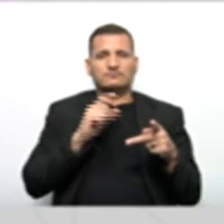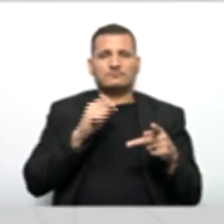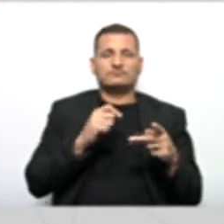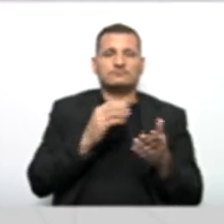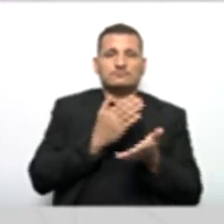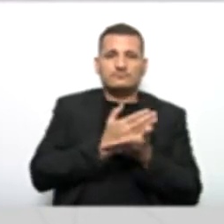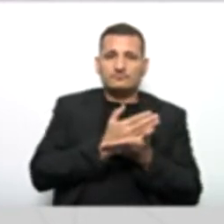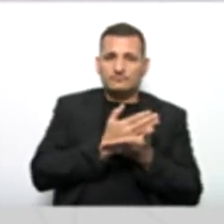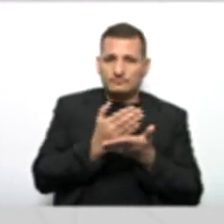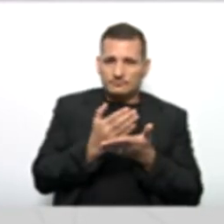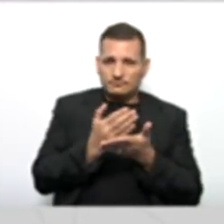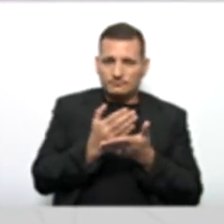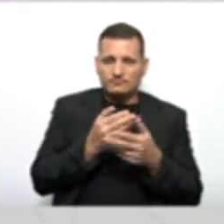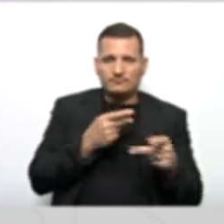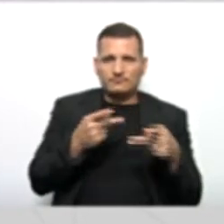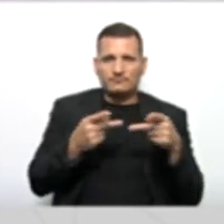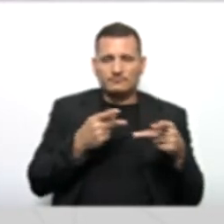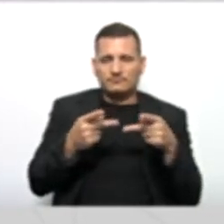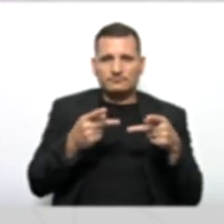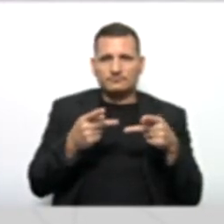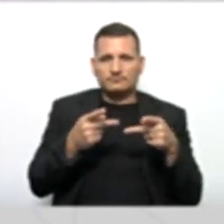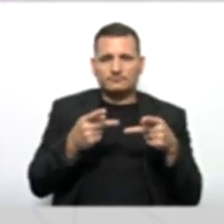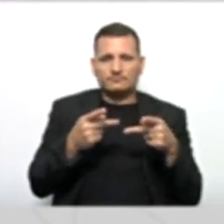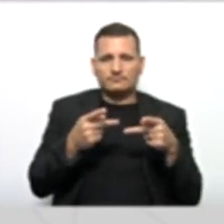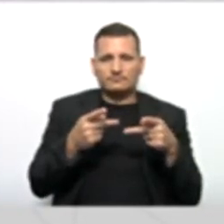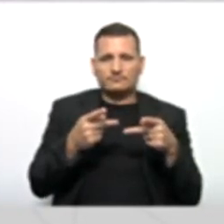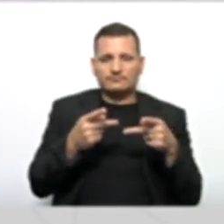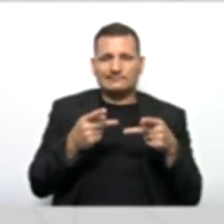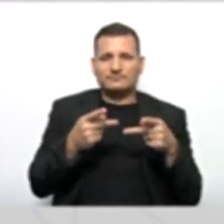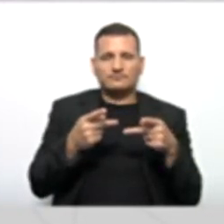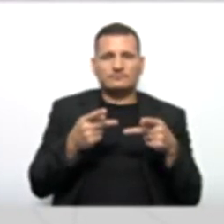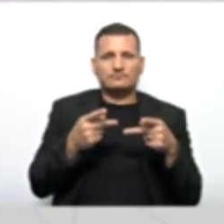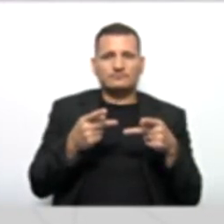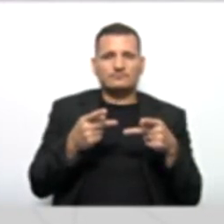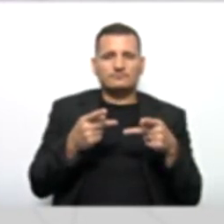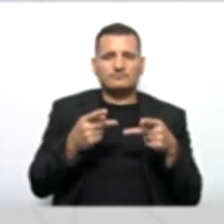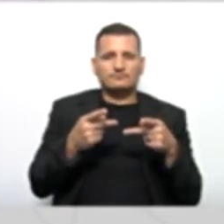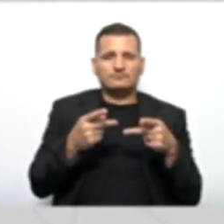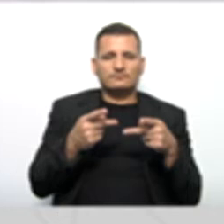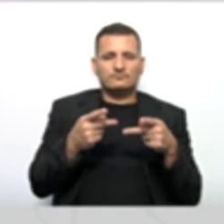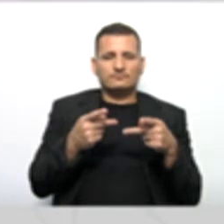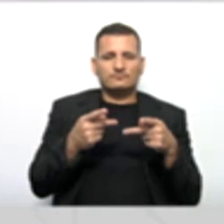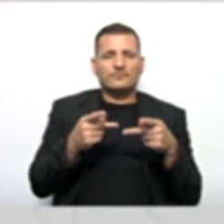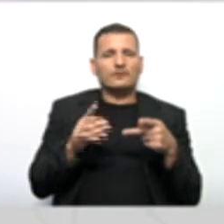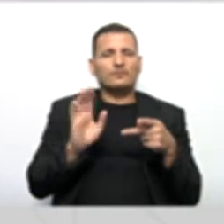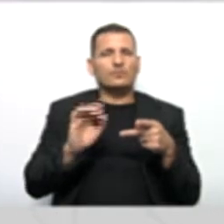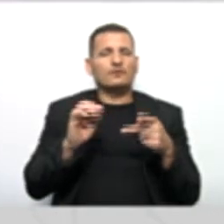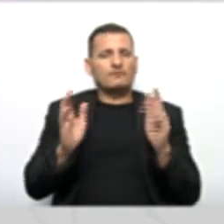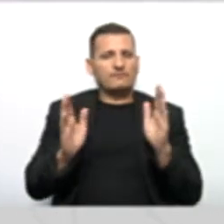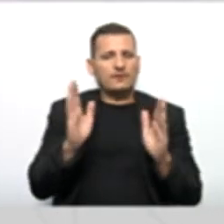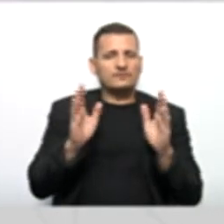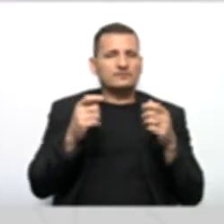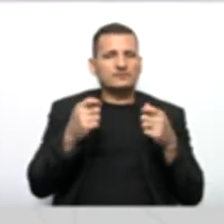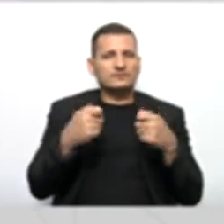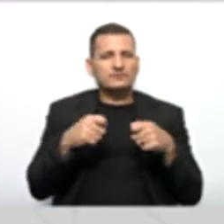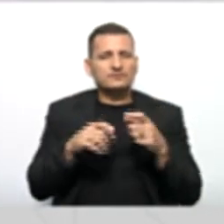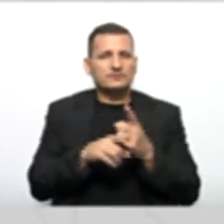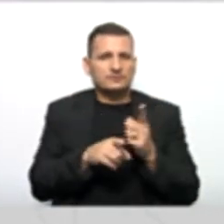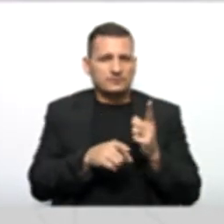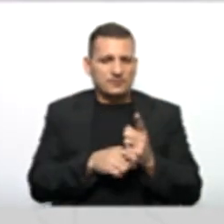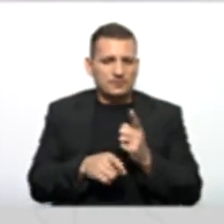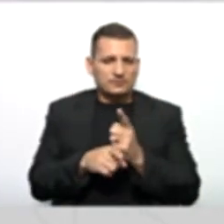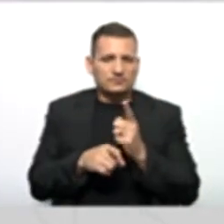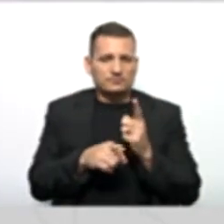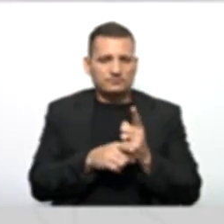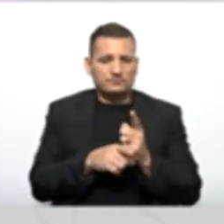o projeto, ou seja, é a fase preliminar de melhor identificação da necessidade em questão.